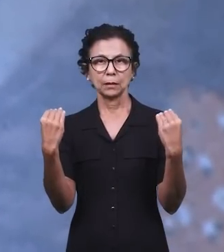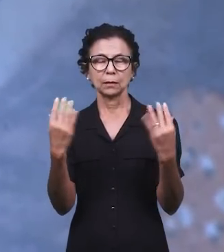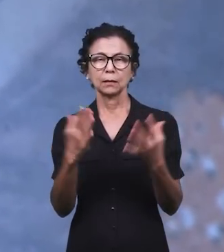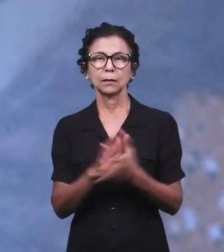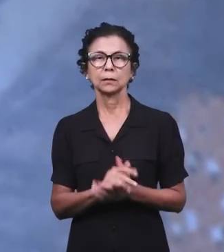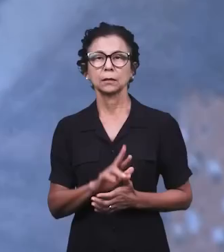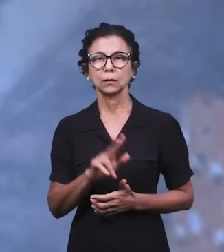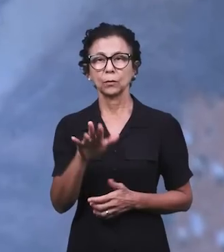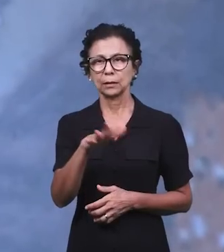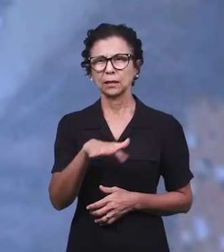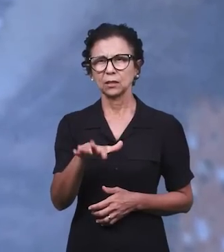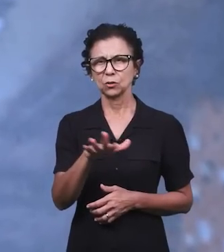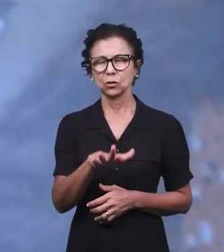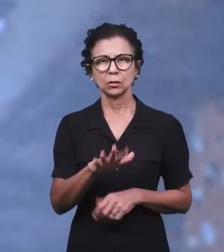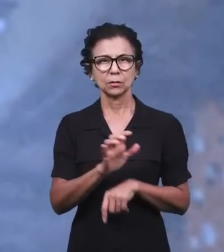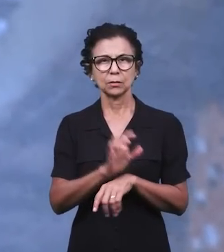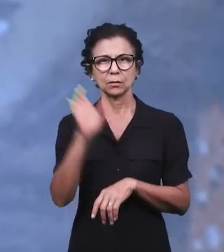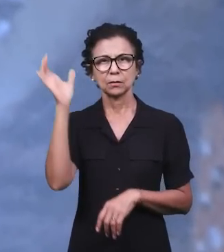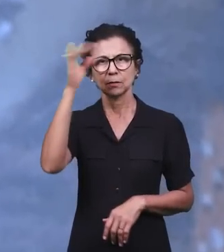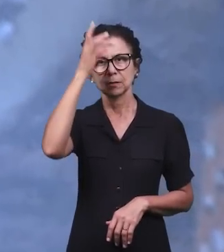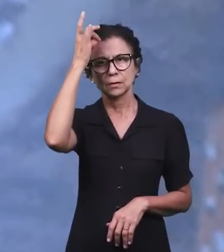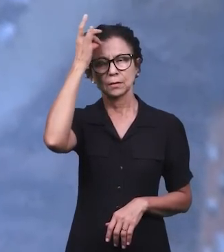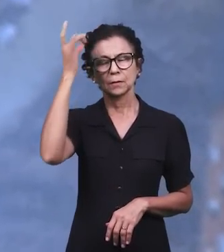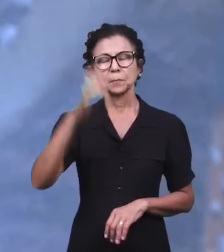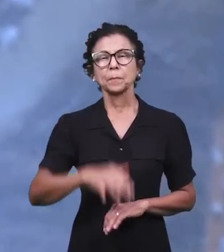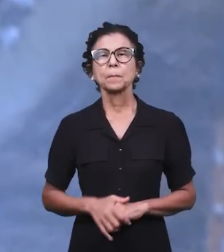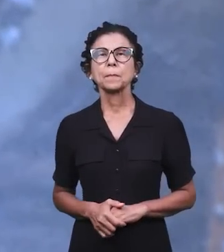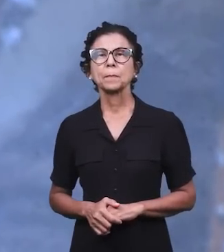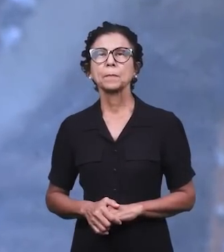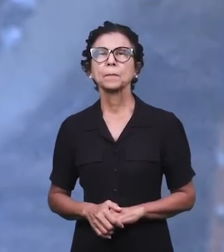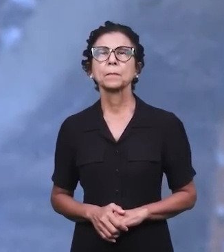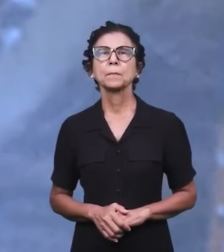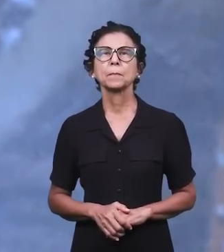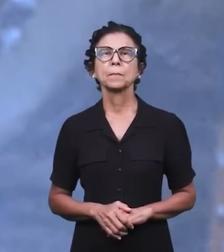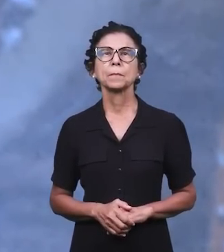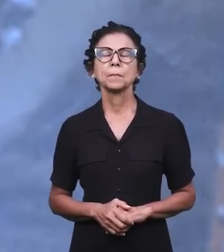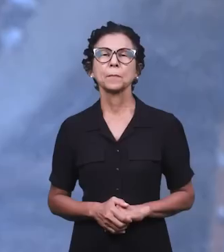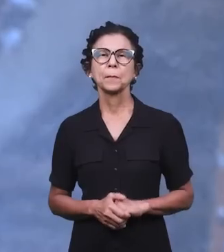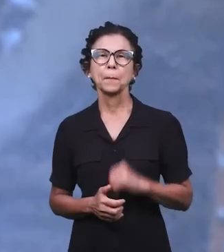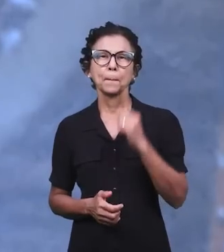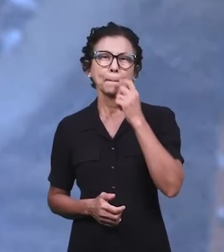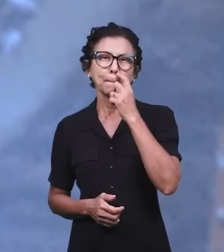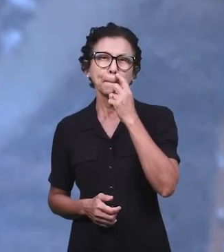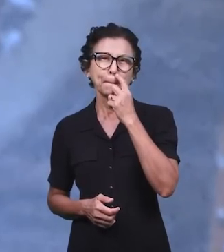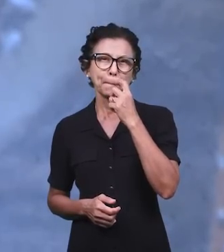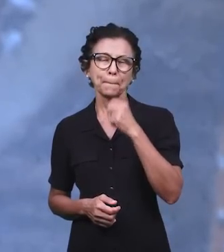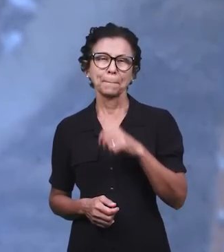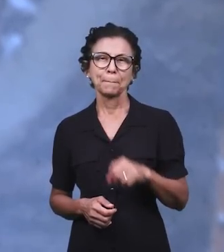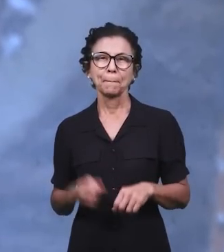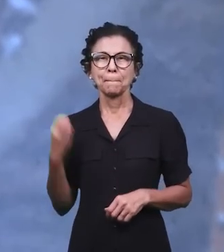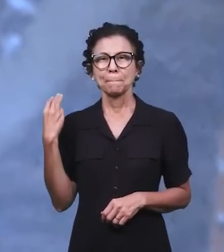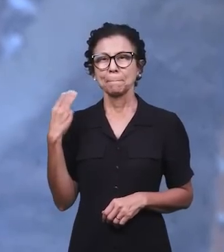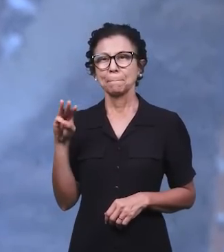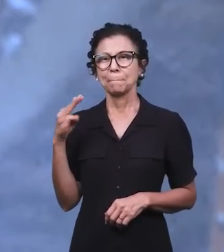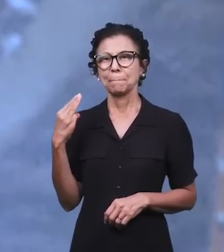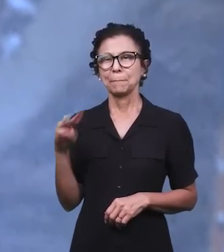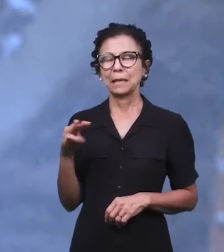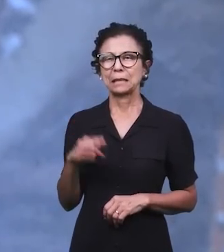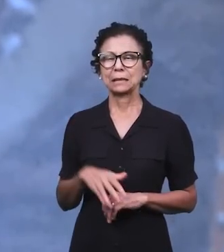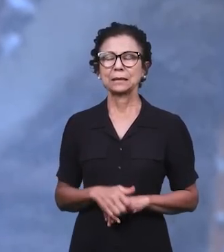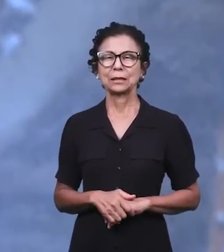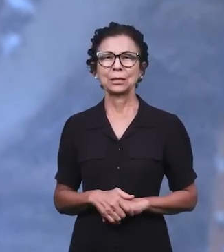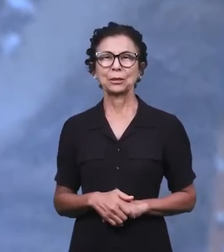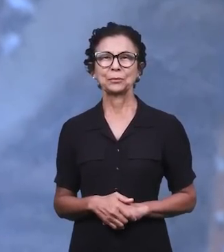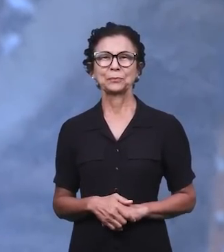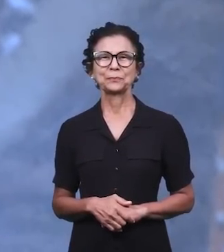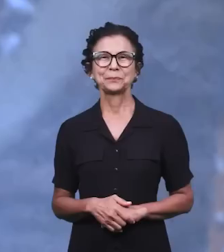Grande Vitória. E nós vamos ter hoje uma participação que vem do Maranhão, da igreja de Tambaú, em Passo